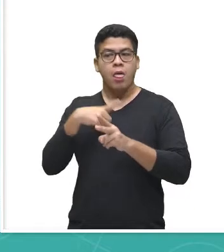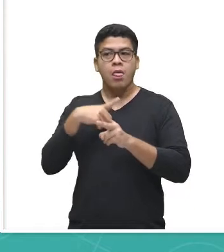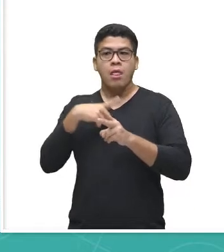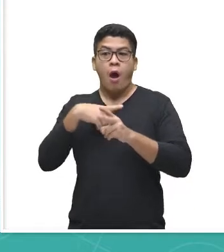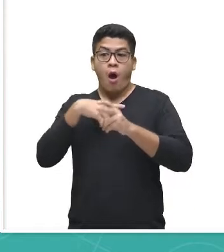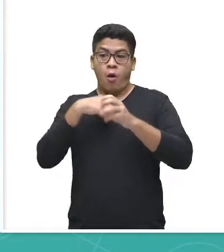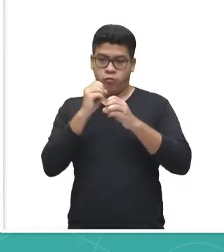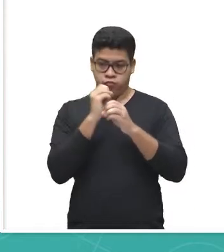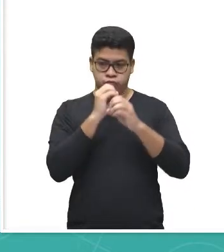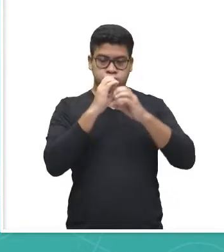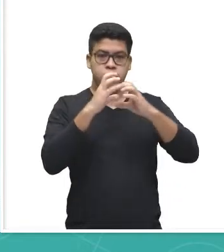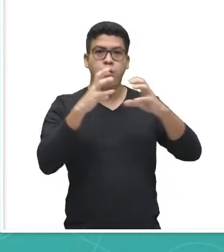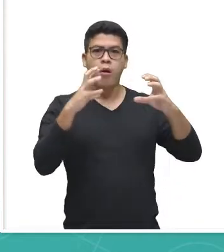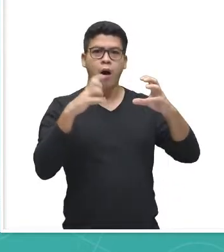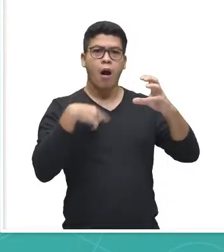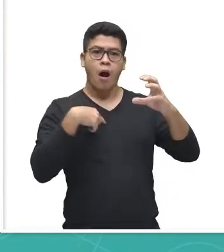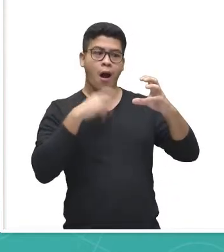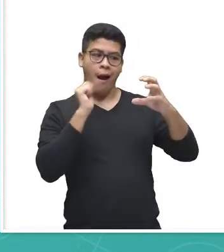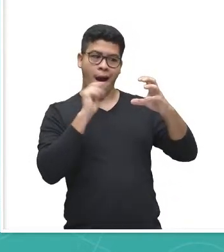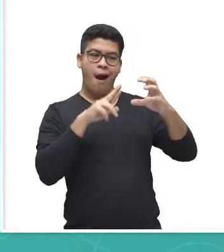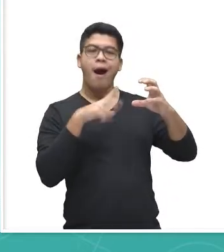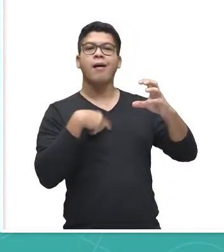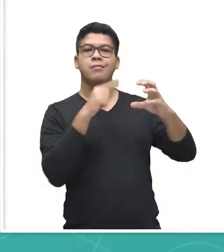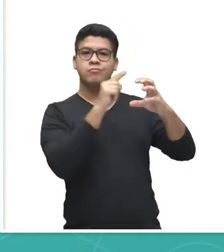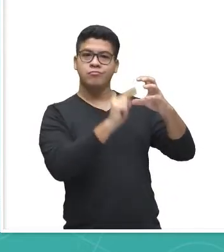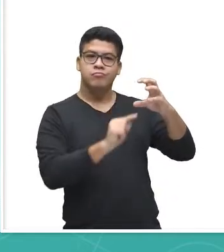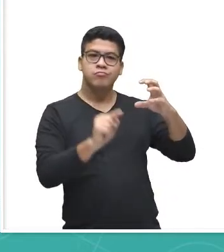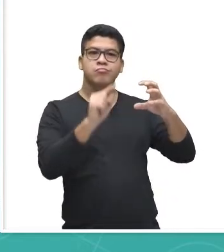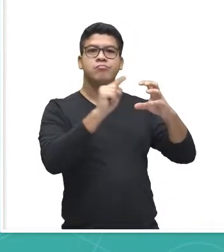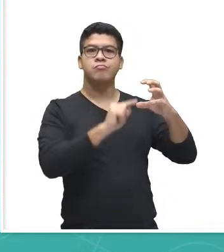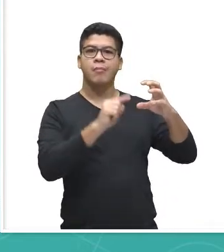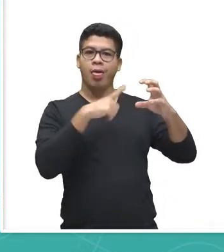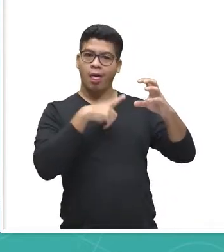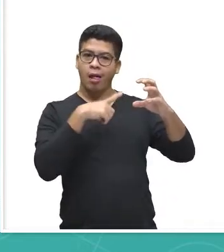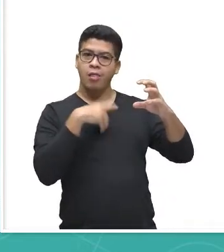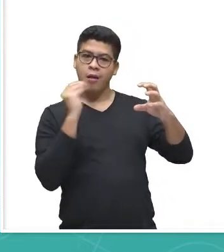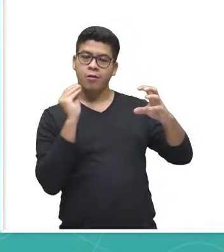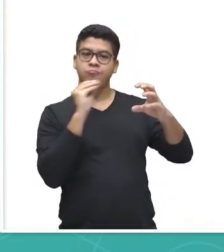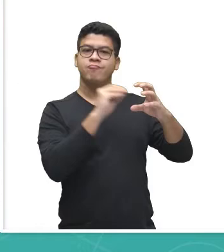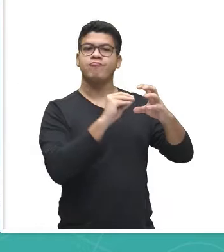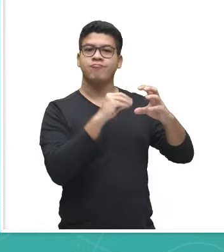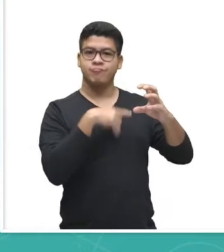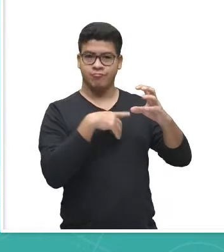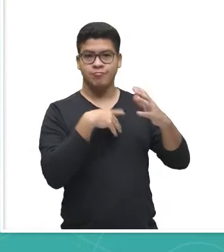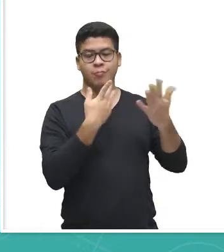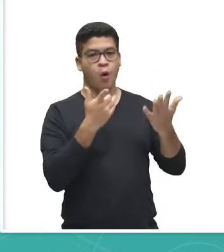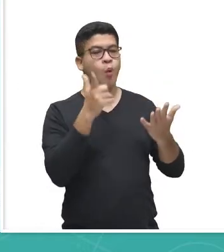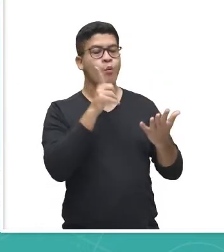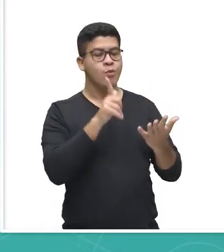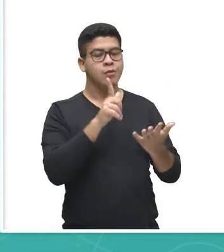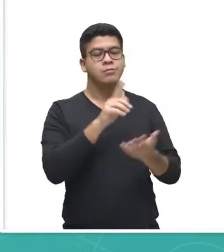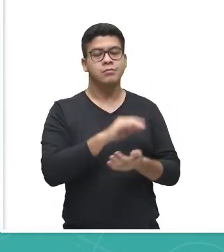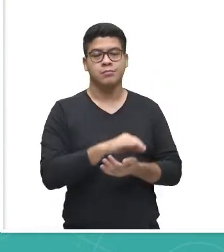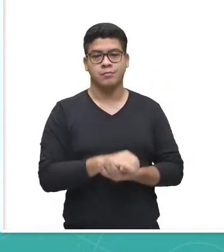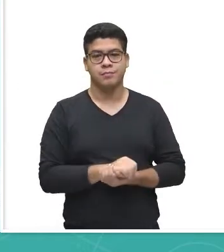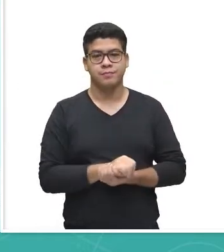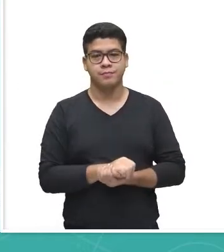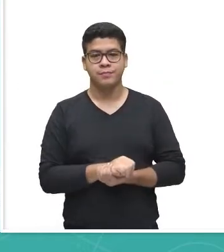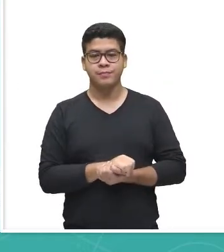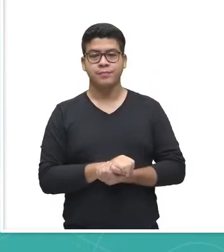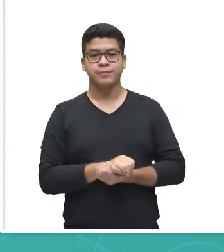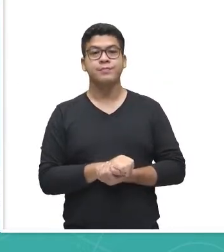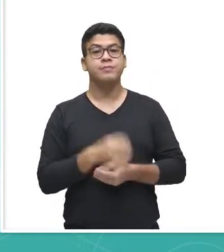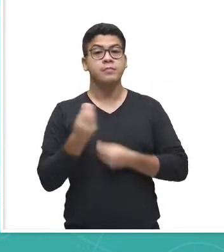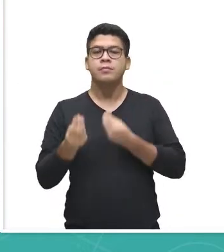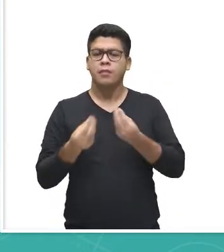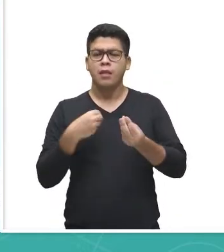ocupando aqui nessa imagem? O interior dos balões, certo? Então, dentro dos balões nós temos aí o ar, né? Que é um outro tipo de matéria, também tem